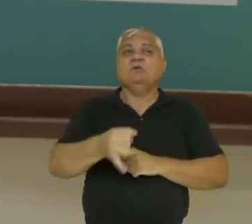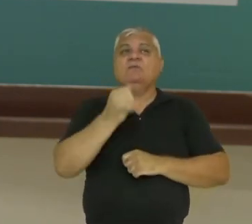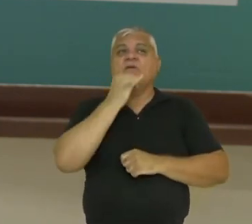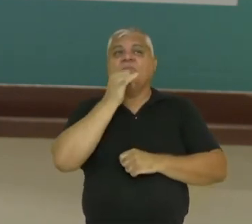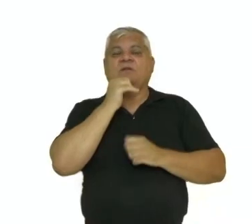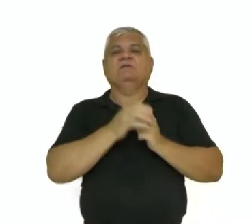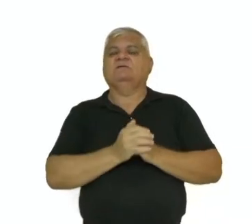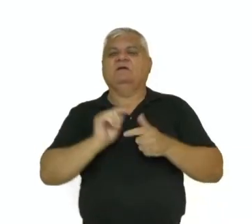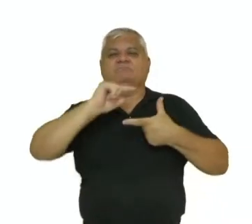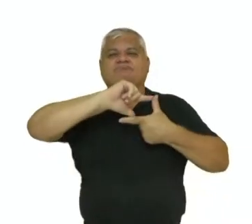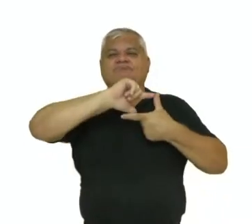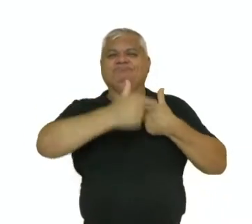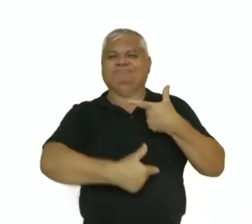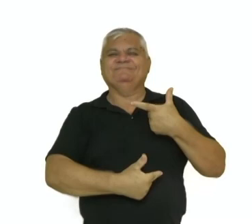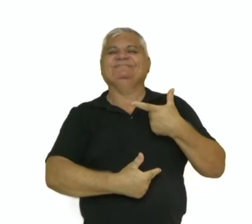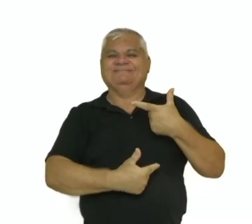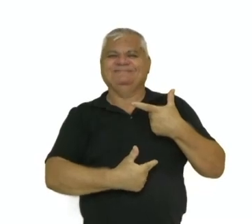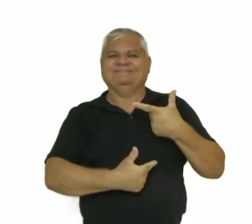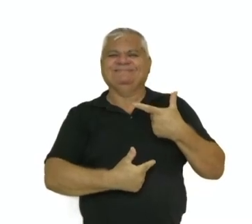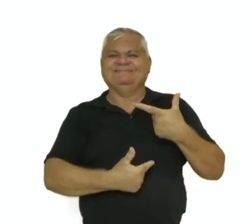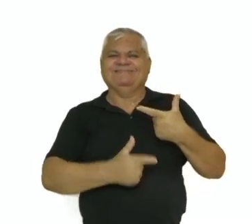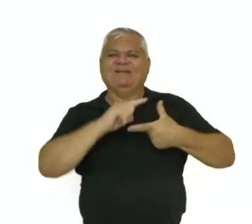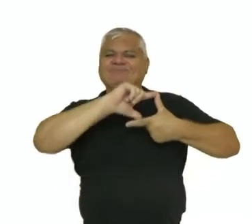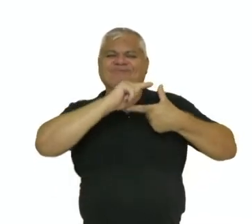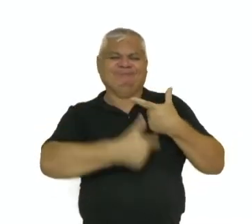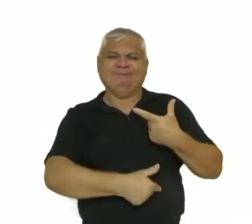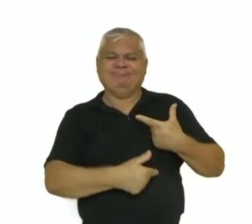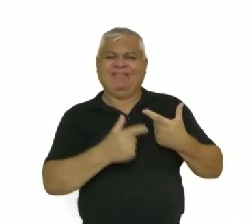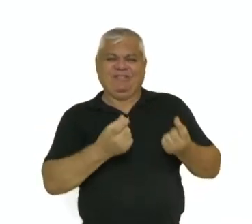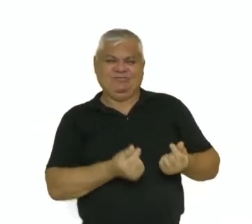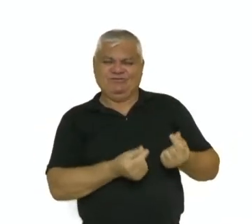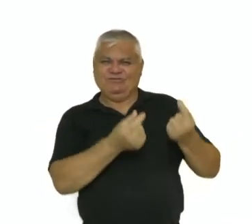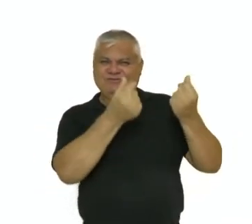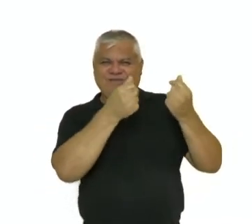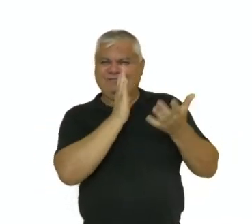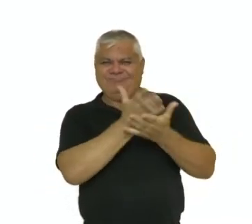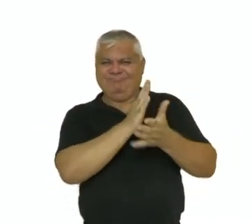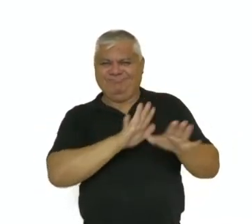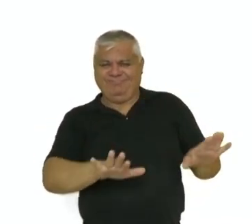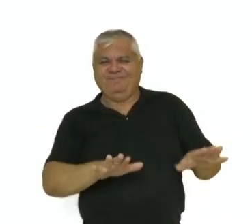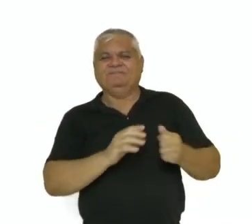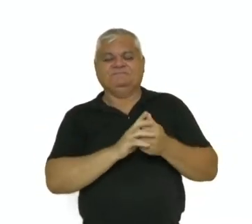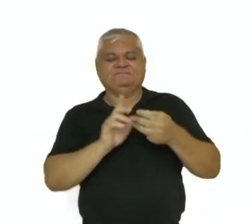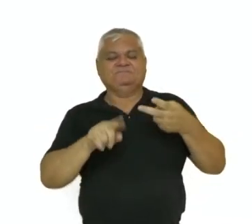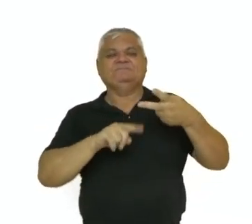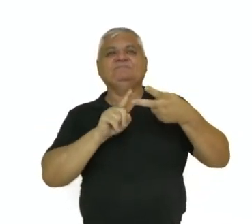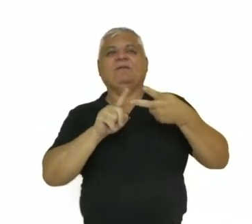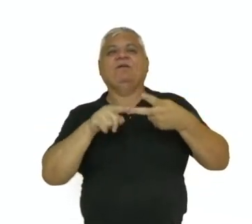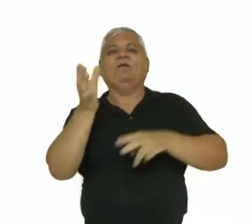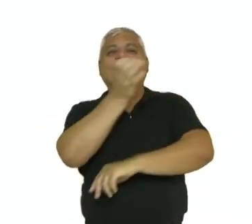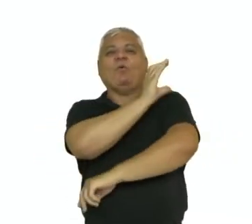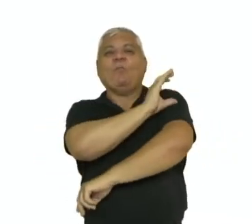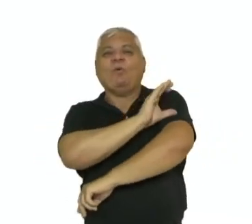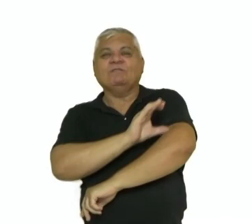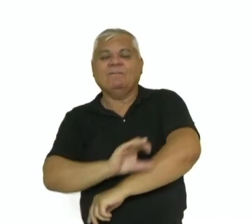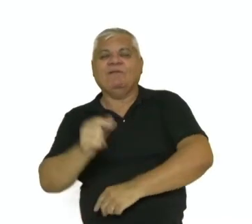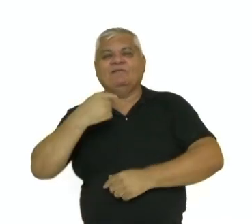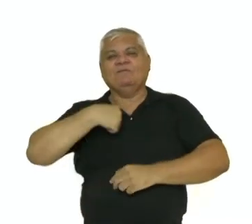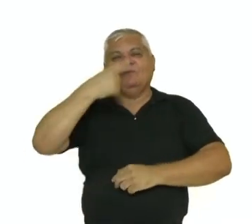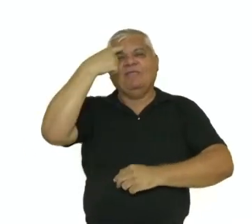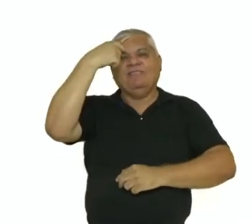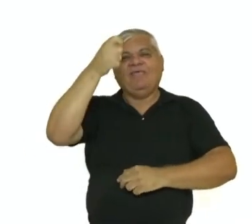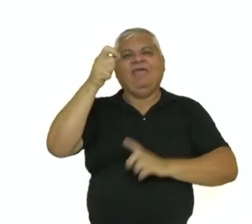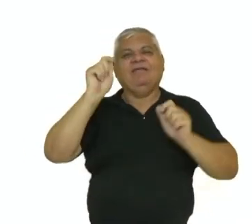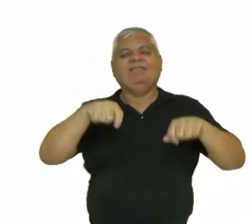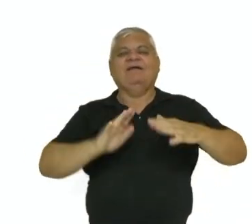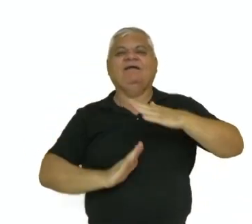sempre digo, faça quadros comparativos onde você vai anotar e fazer essa comparação. Aí, o objetivo dessa mão